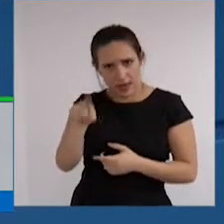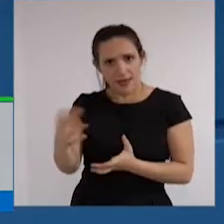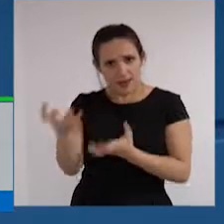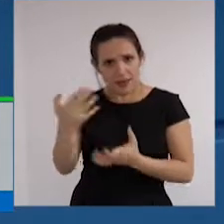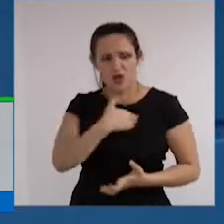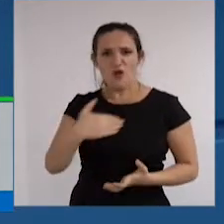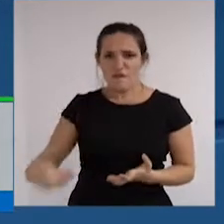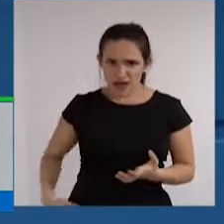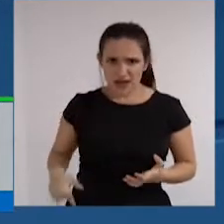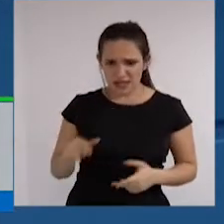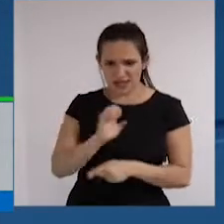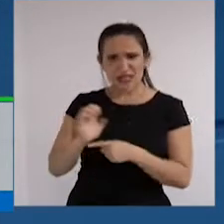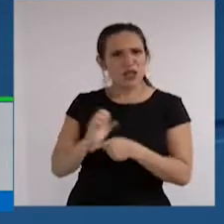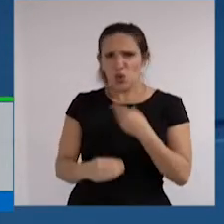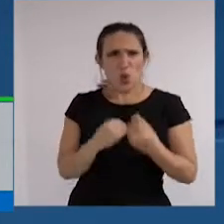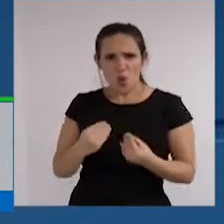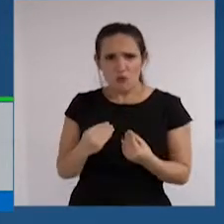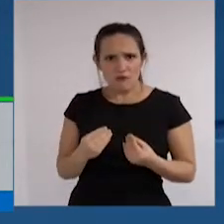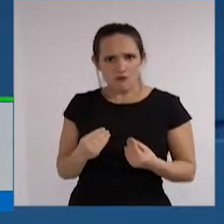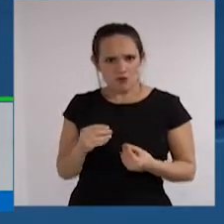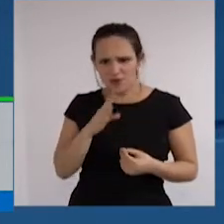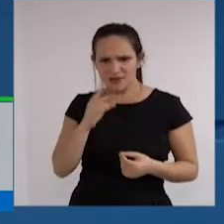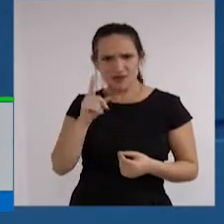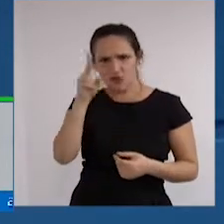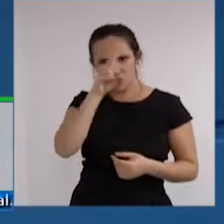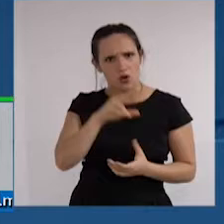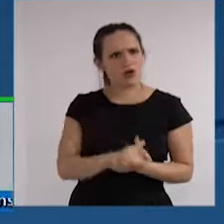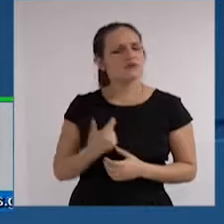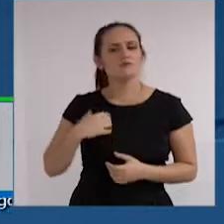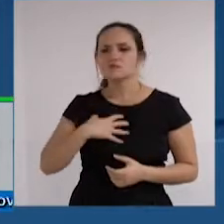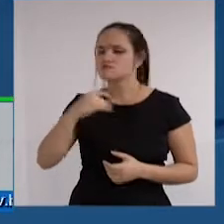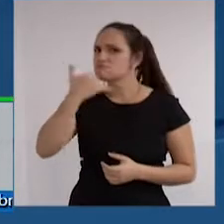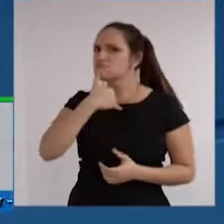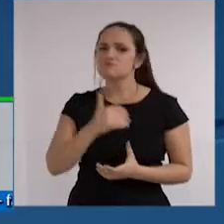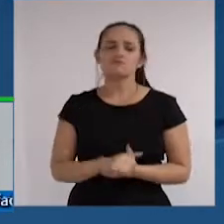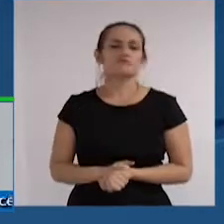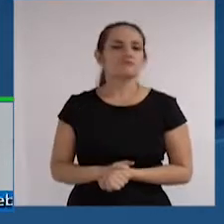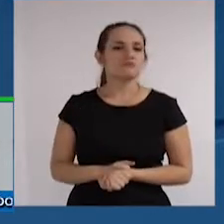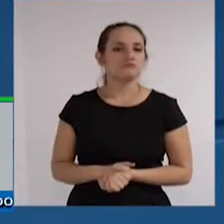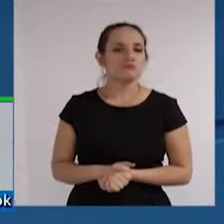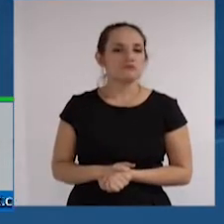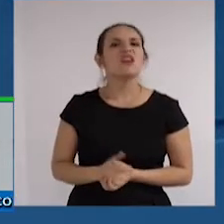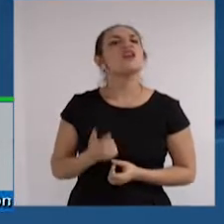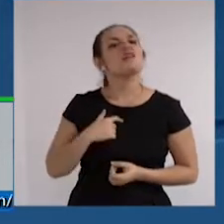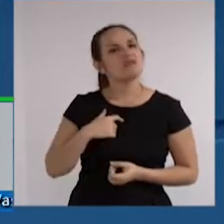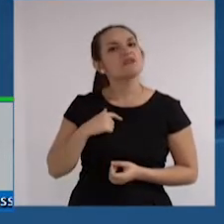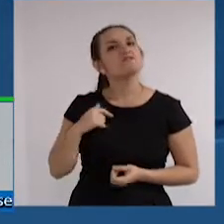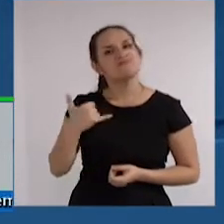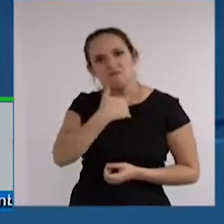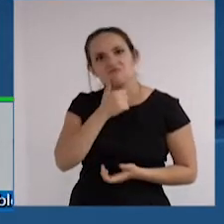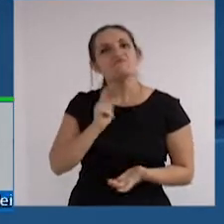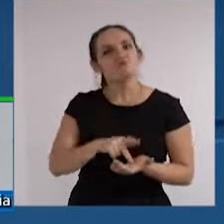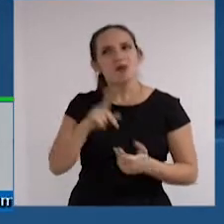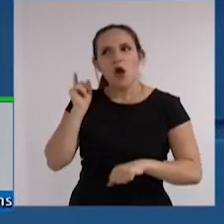É uma pena, lamentável. Fico triste e fiquei muito chateado quando vi essa declaração,